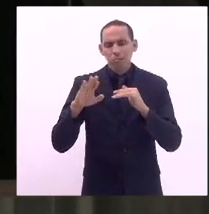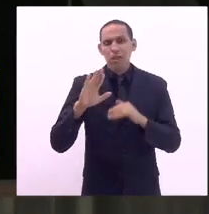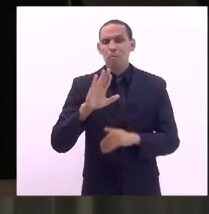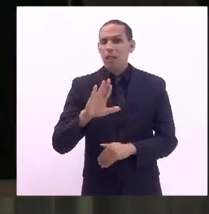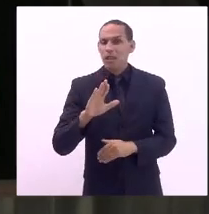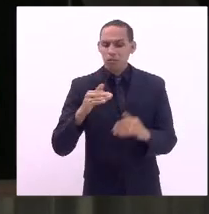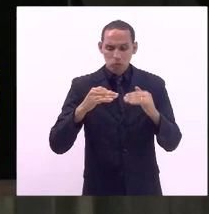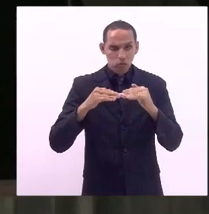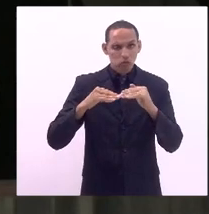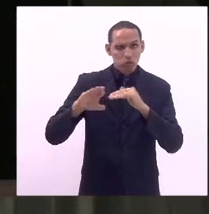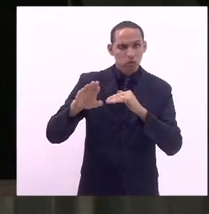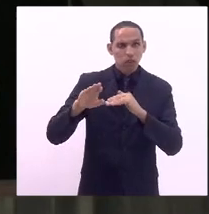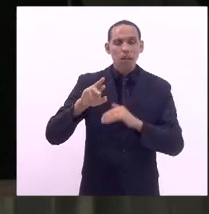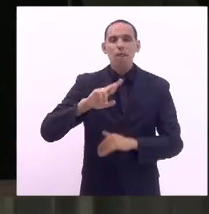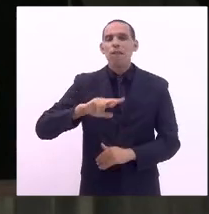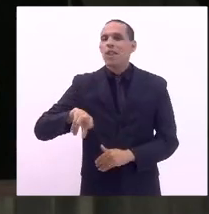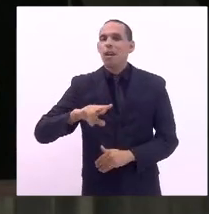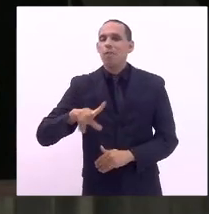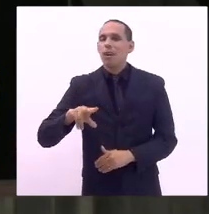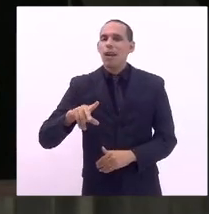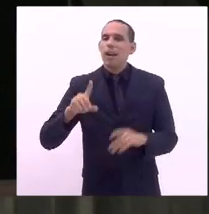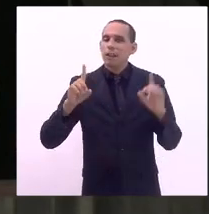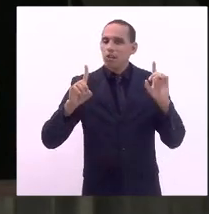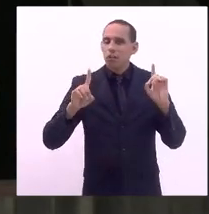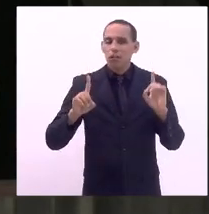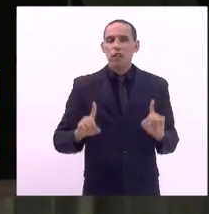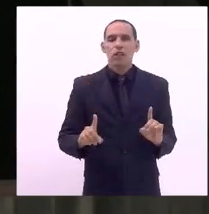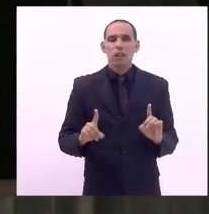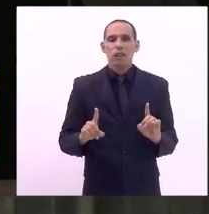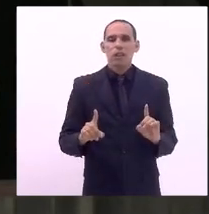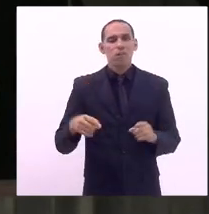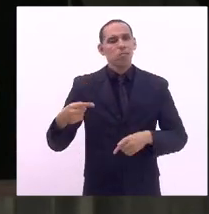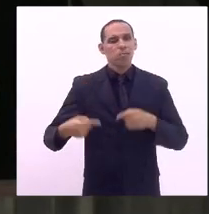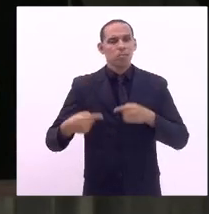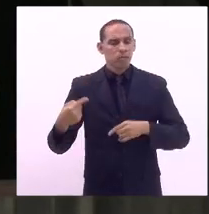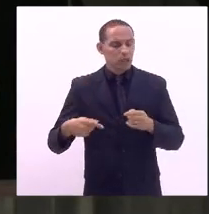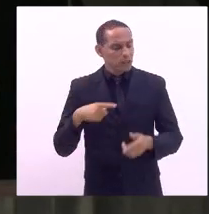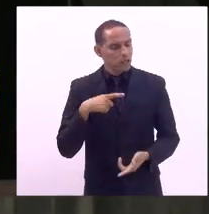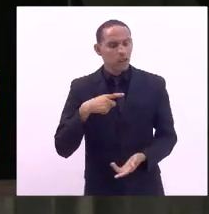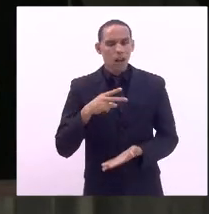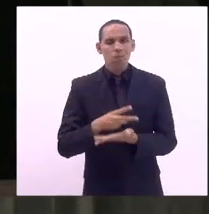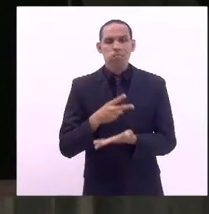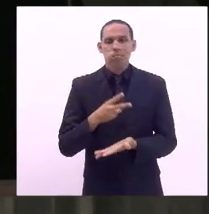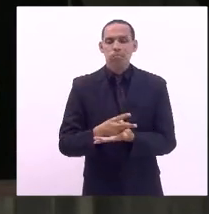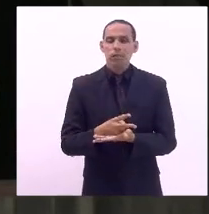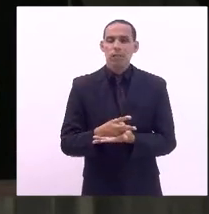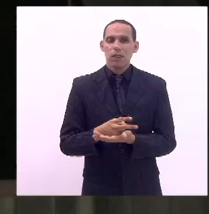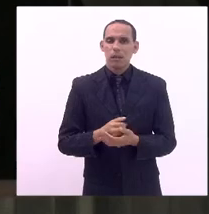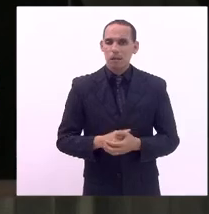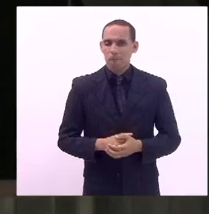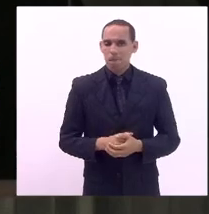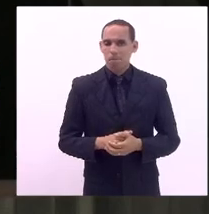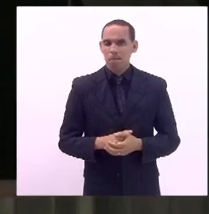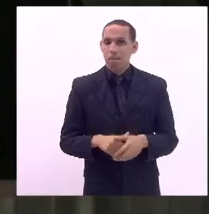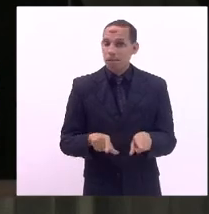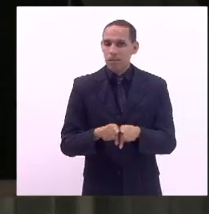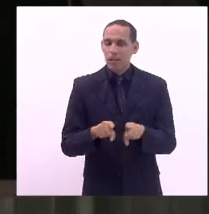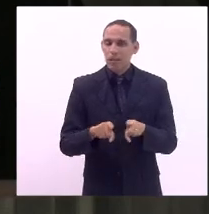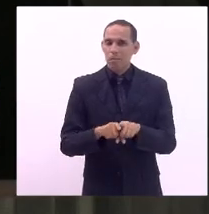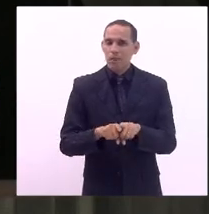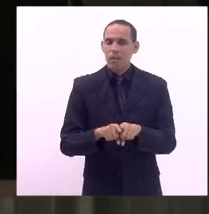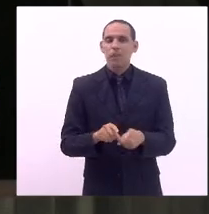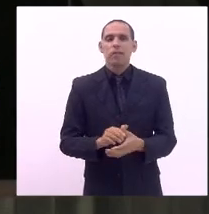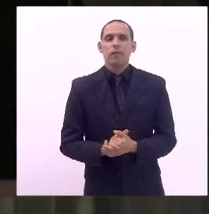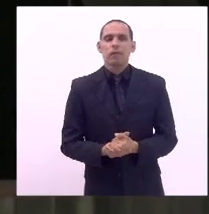não quer dizer que nós não tenhamos direito de discutirmos esse assunto e que mais do que